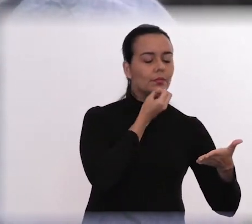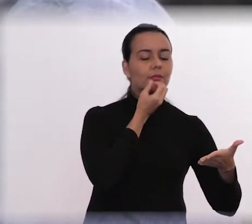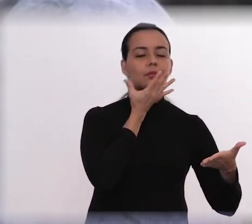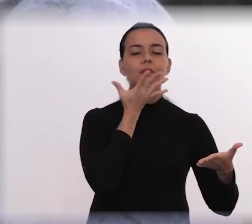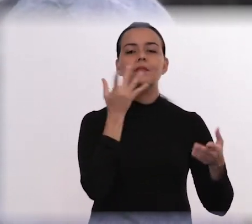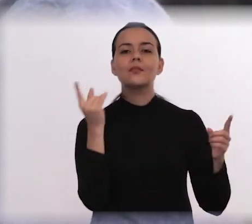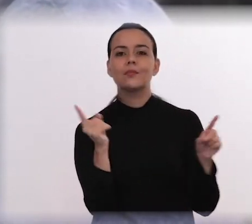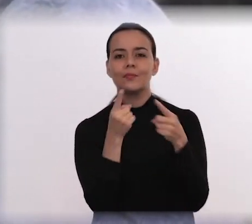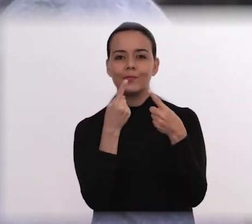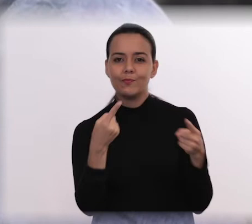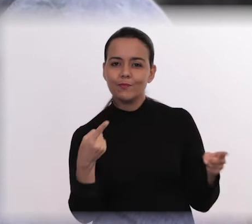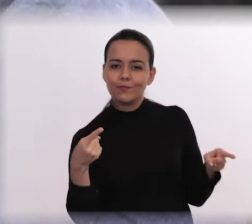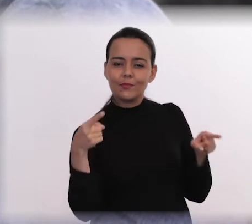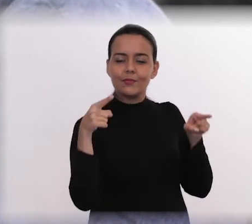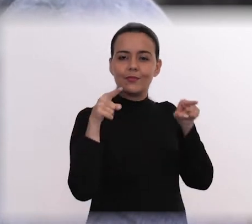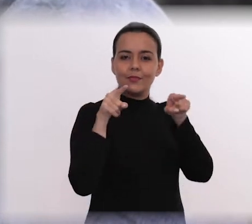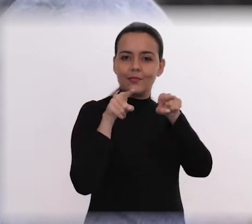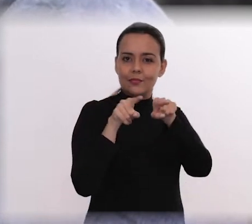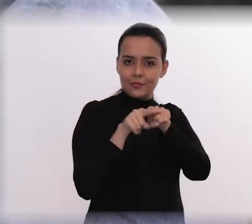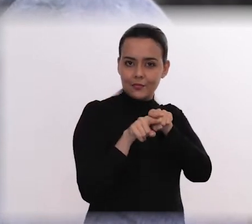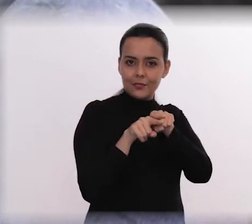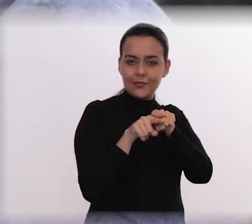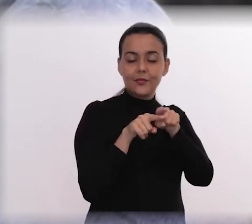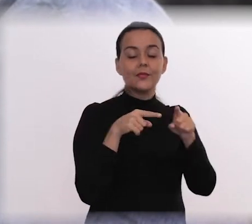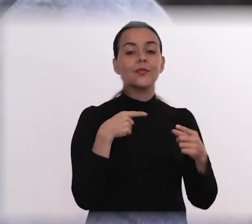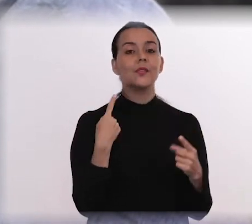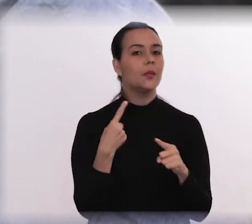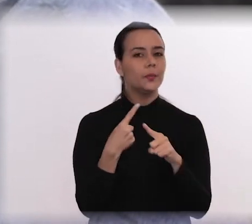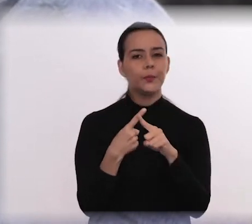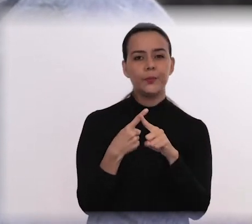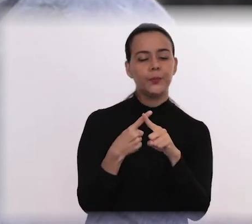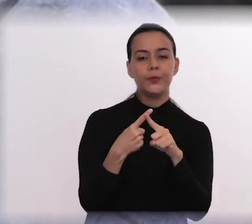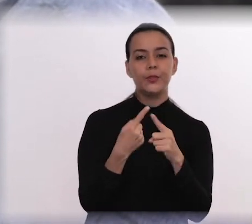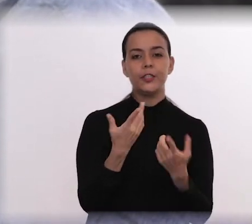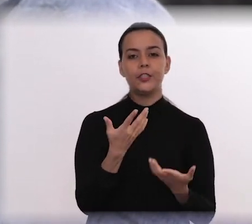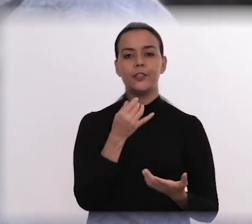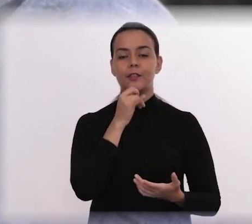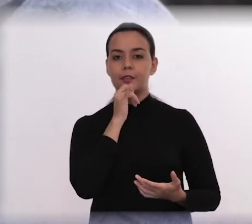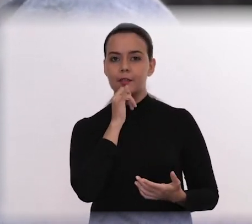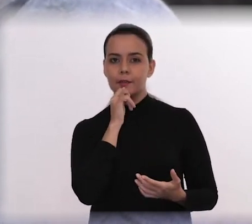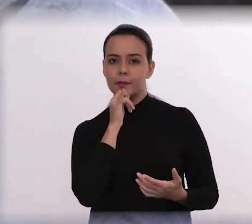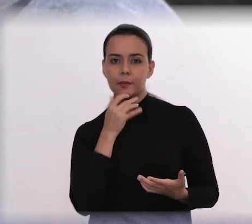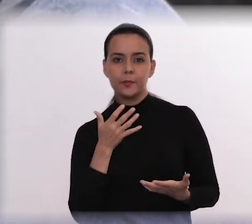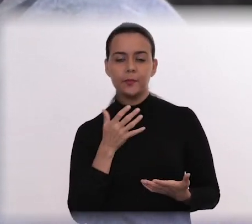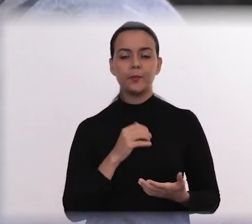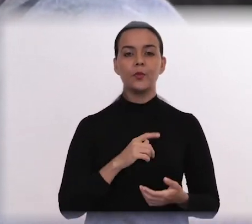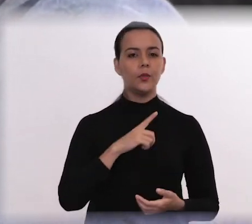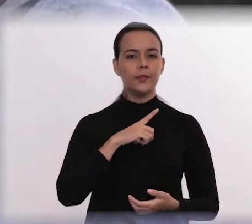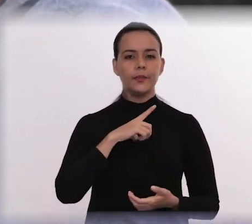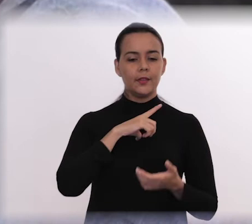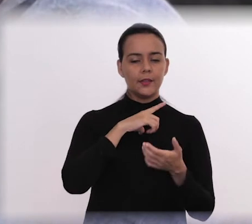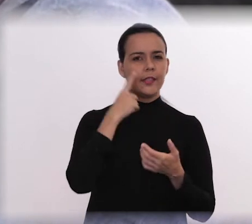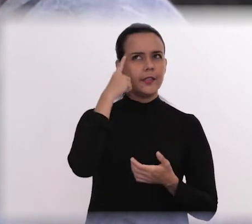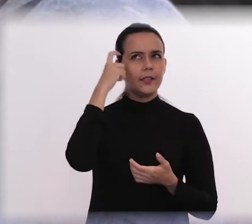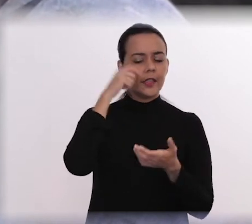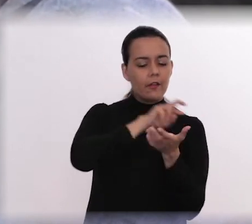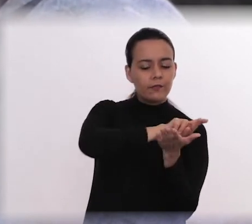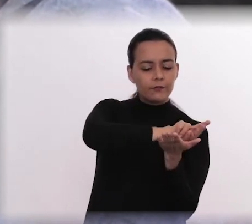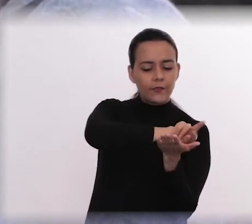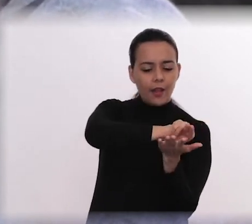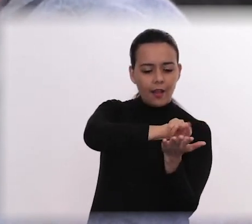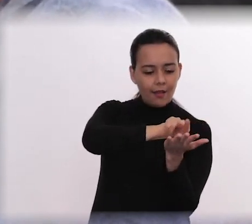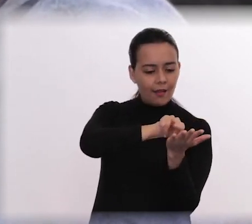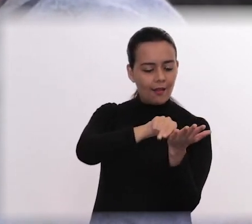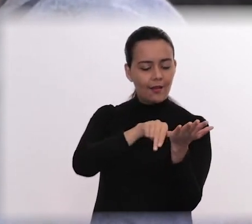são parceiras na medida em que há várias ideias que